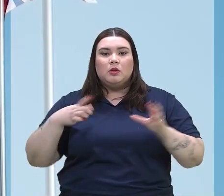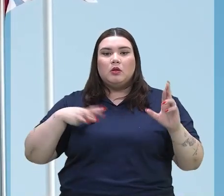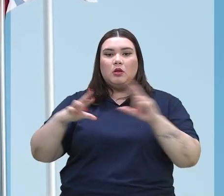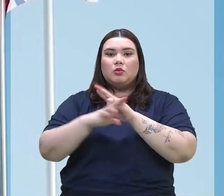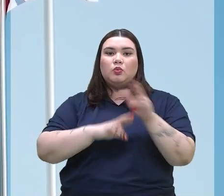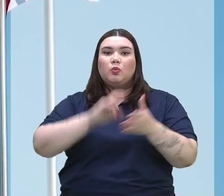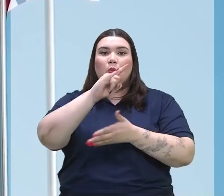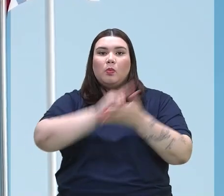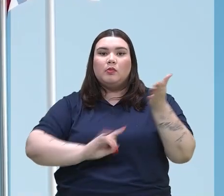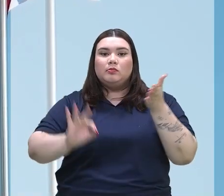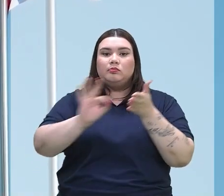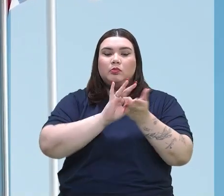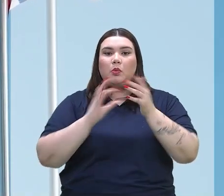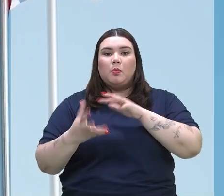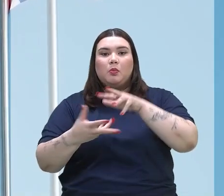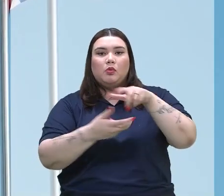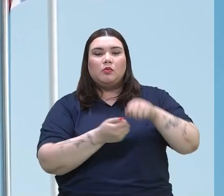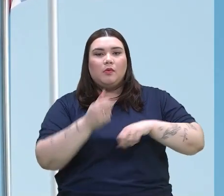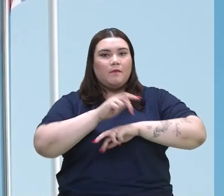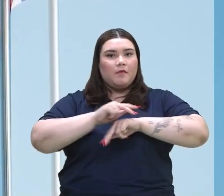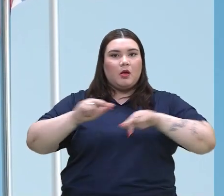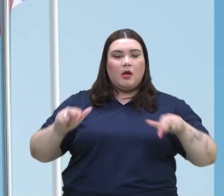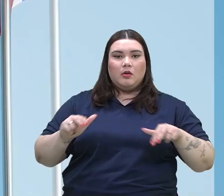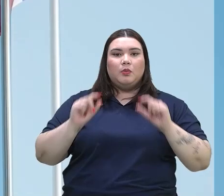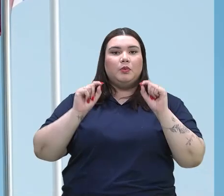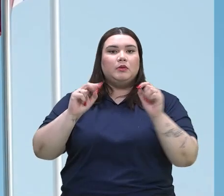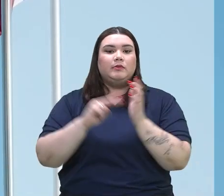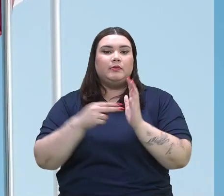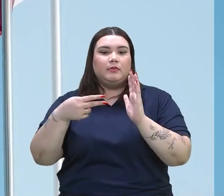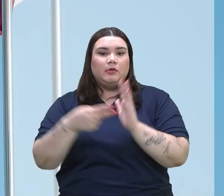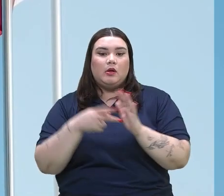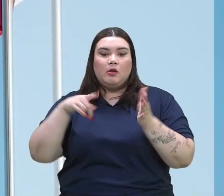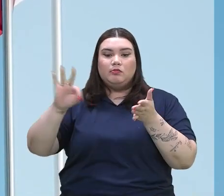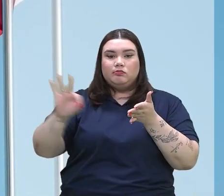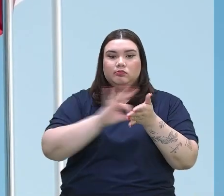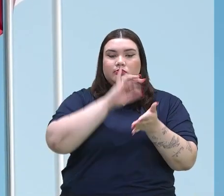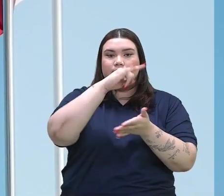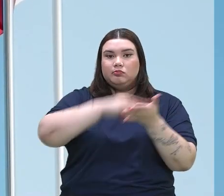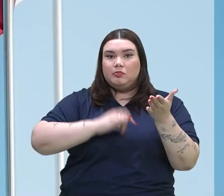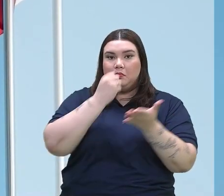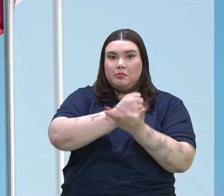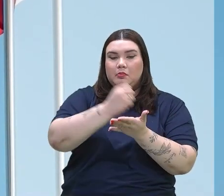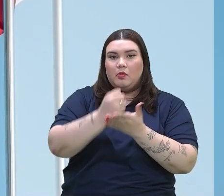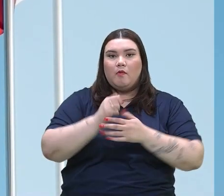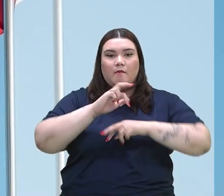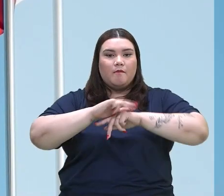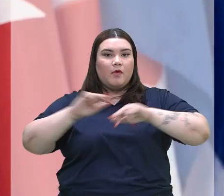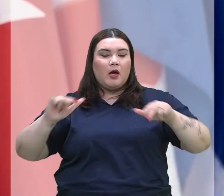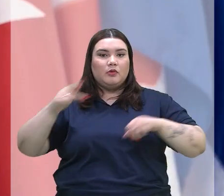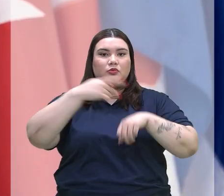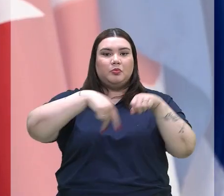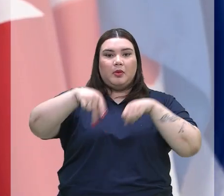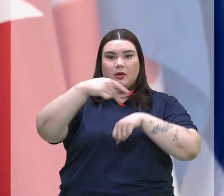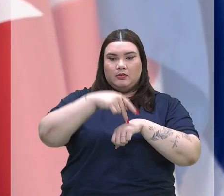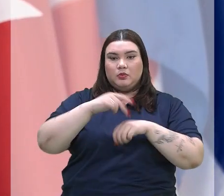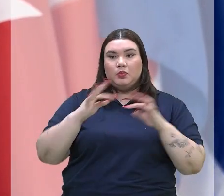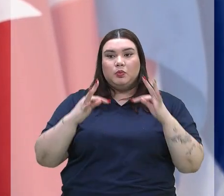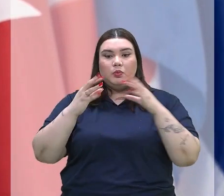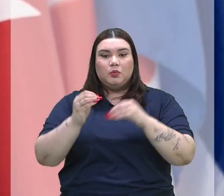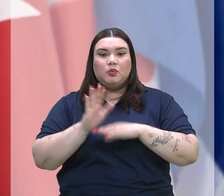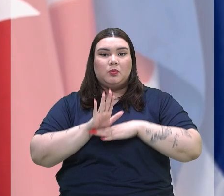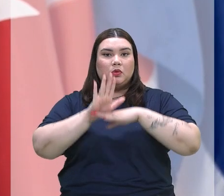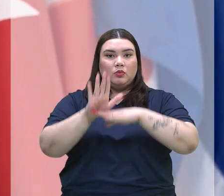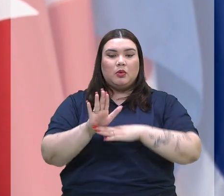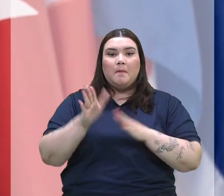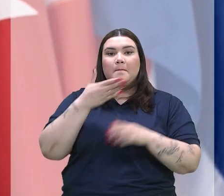tratados internacionais multilaterais, isto é, que são assinados por governos de vários países. Tudo para ajudar a